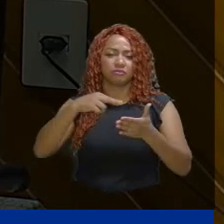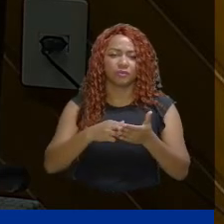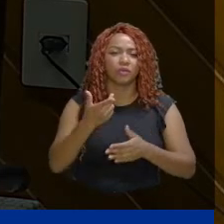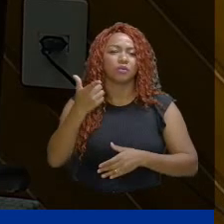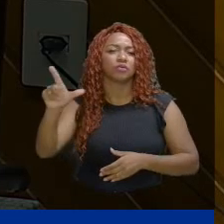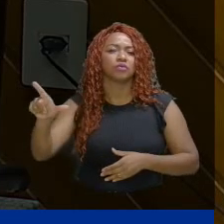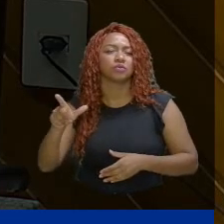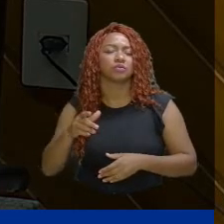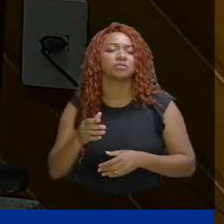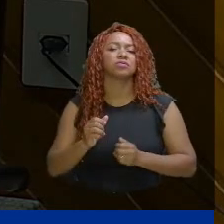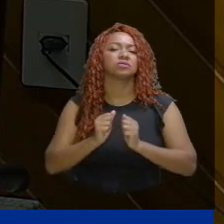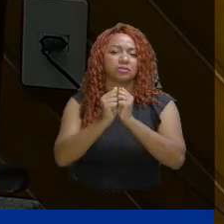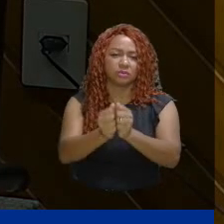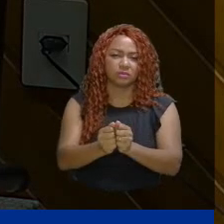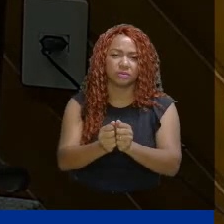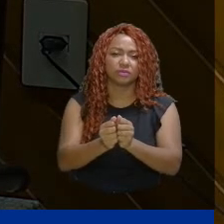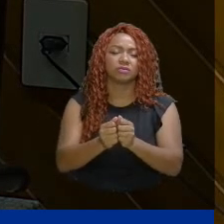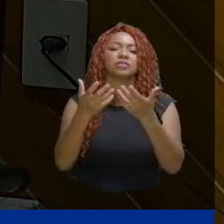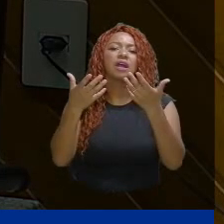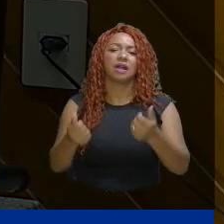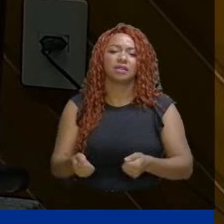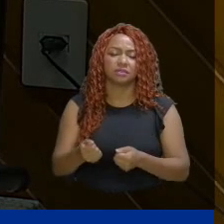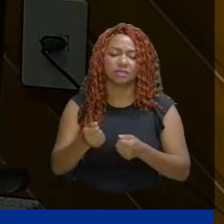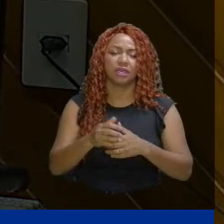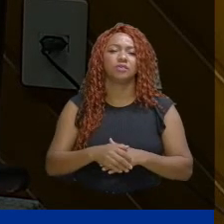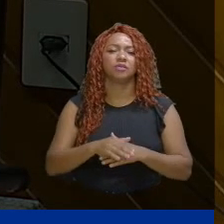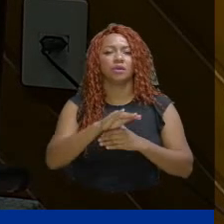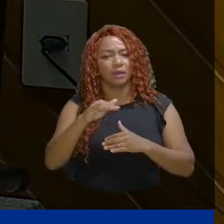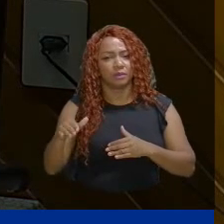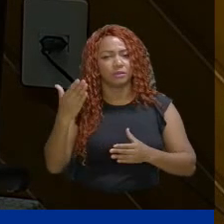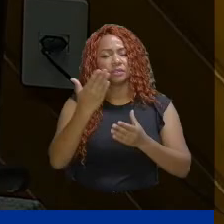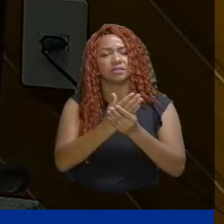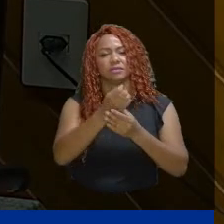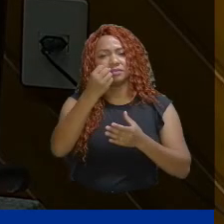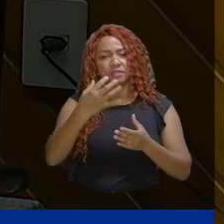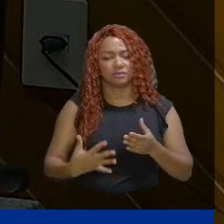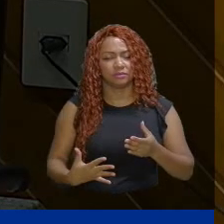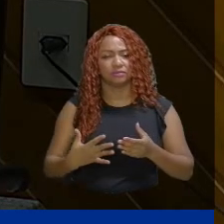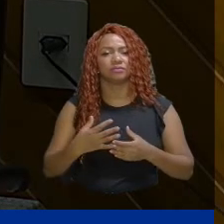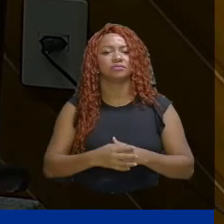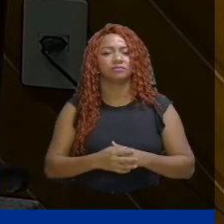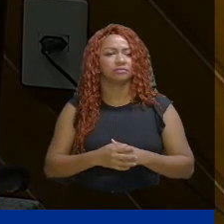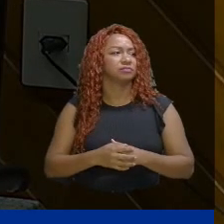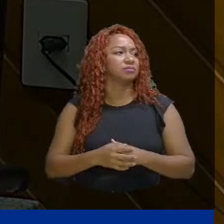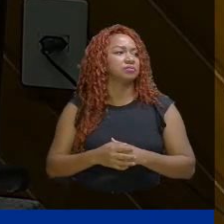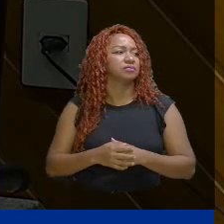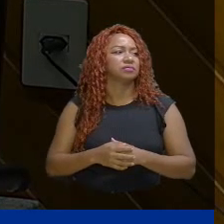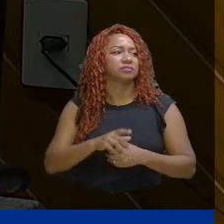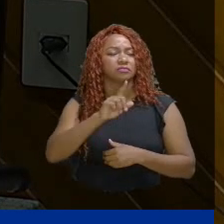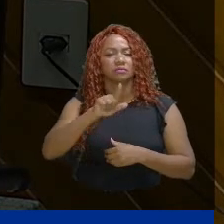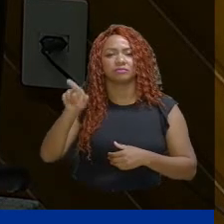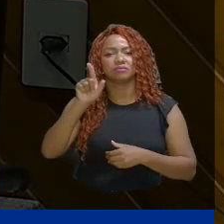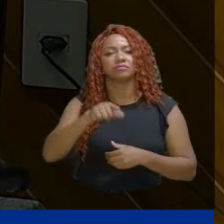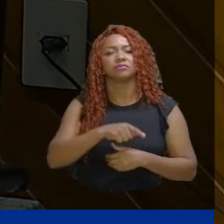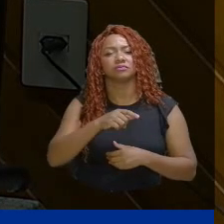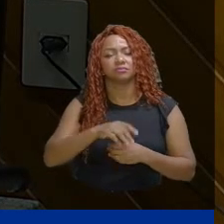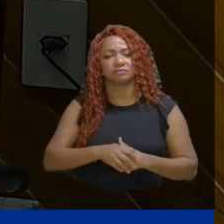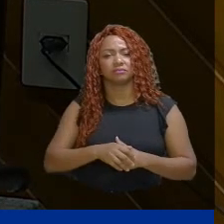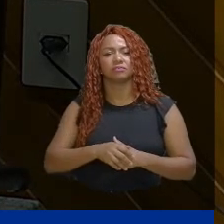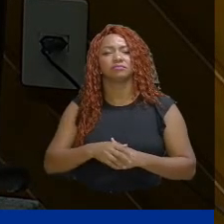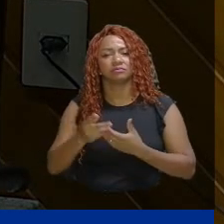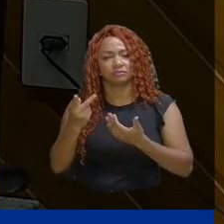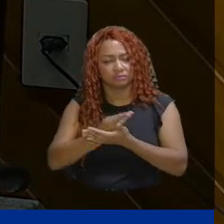demais membros que o acompanharam, acolho parcialmente os embargos de declaração para sanar as omissões apontadas